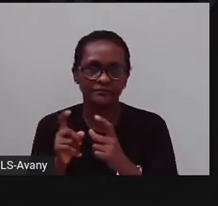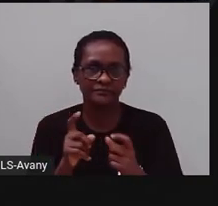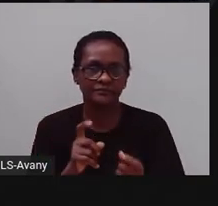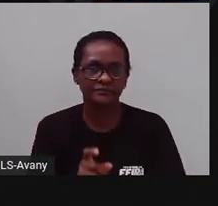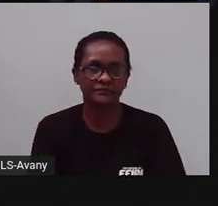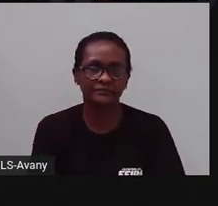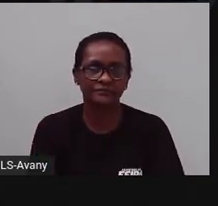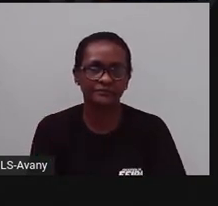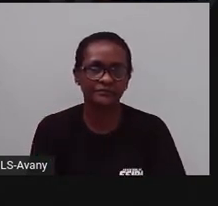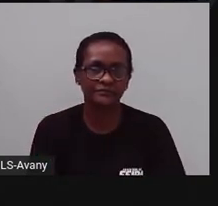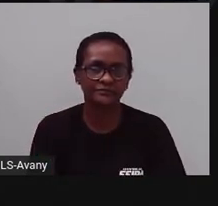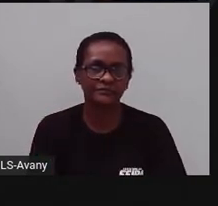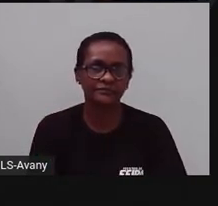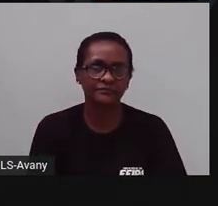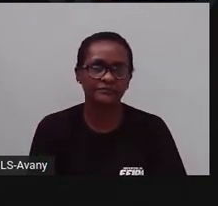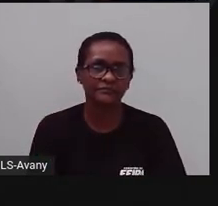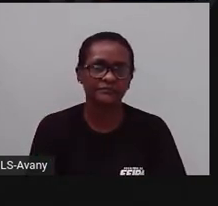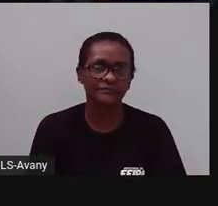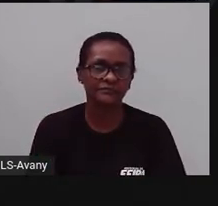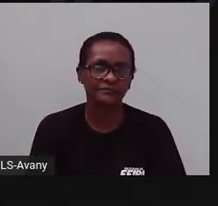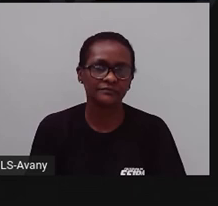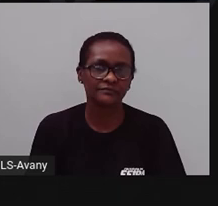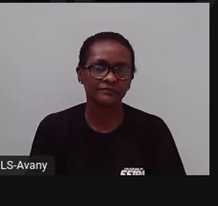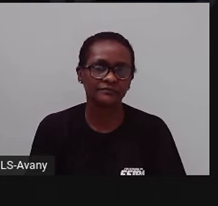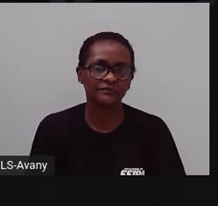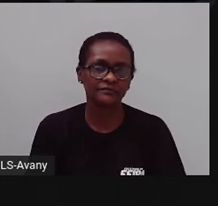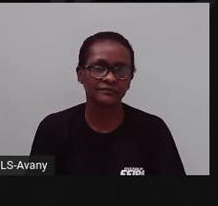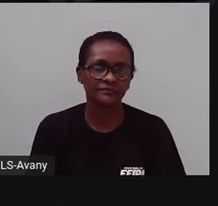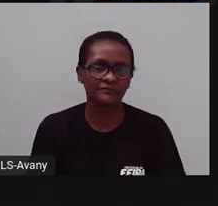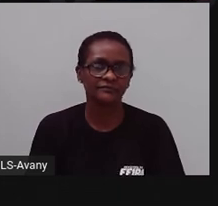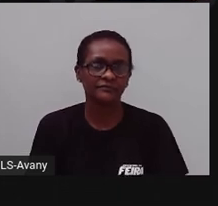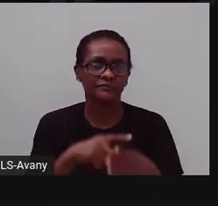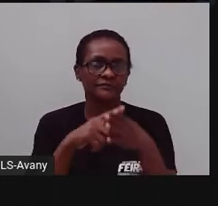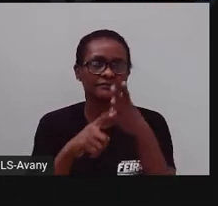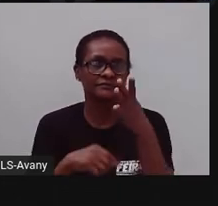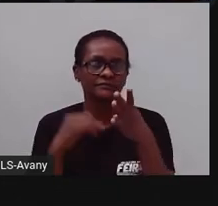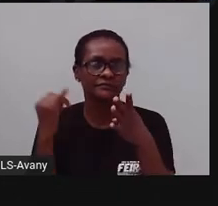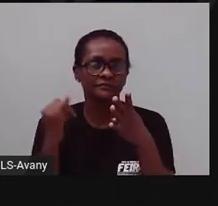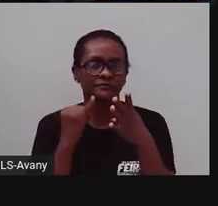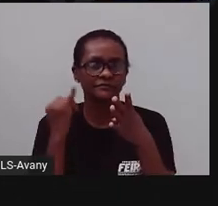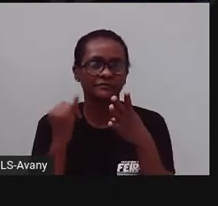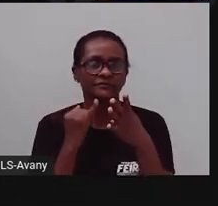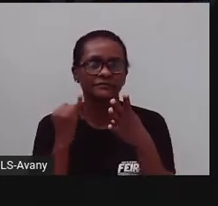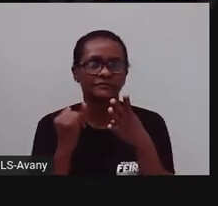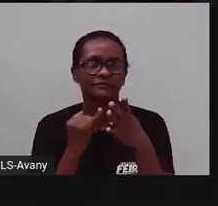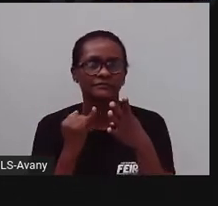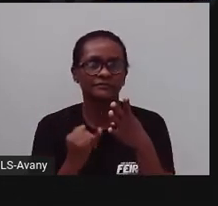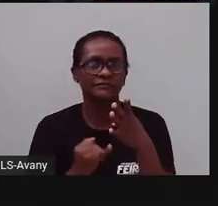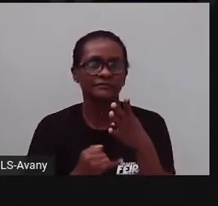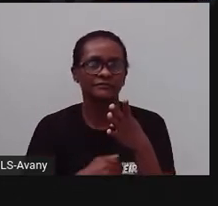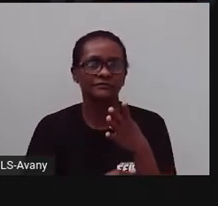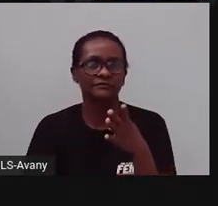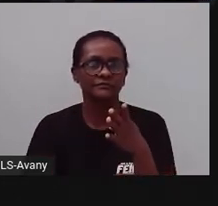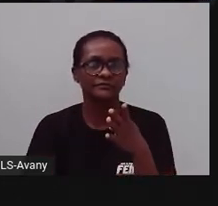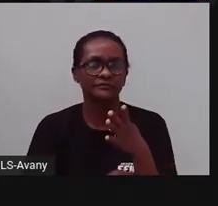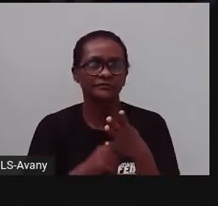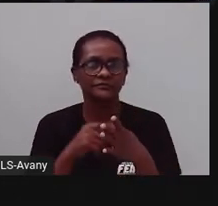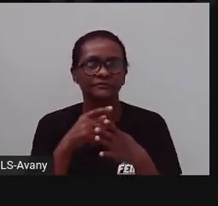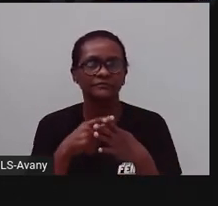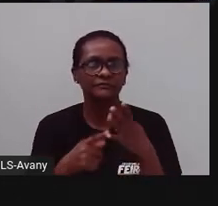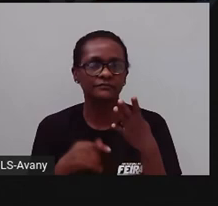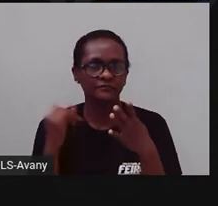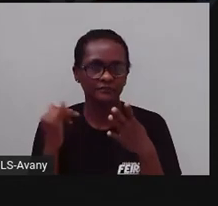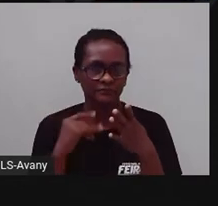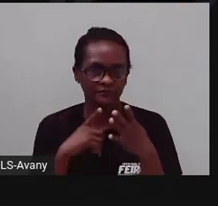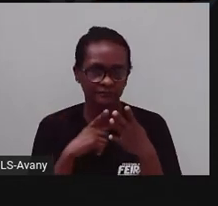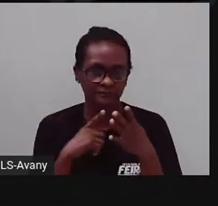bem coloridinho então para colocou aqui quatro informações que são extremamente importantes de aparecerem